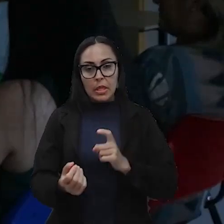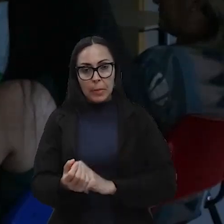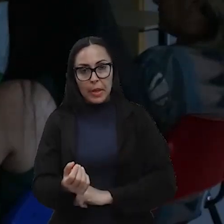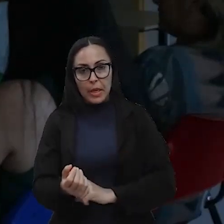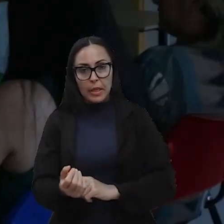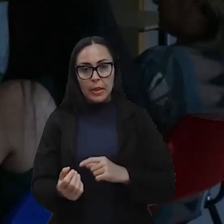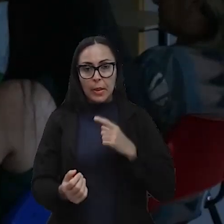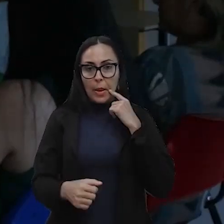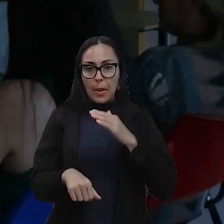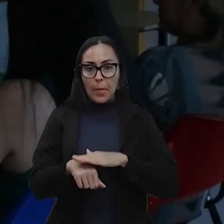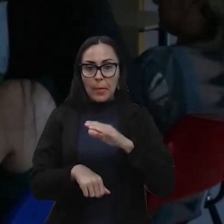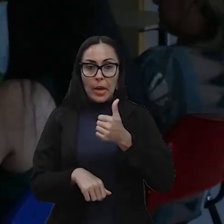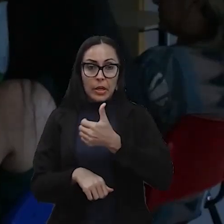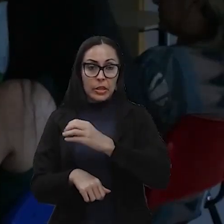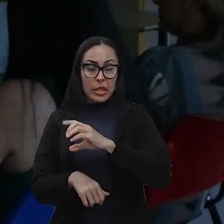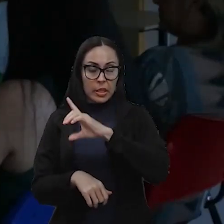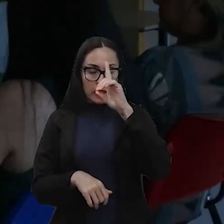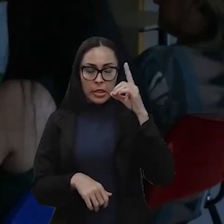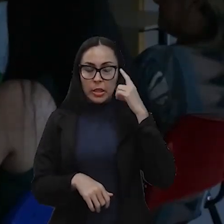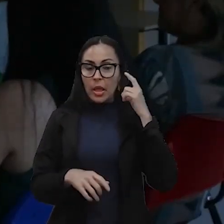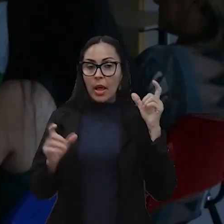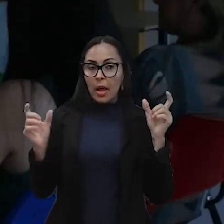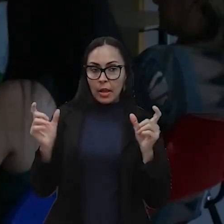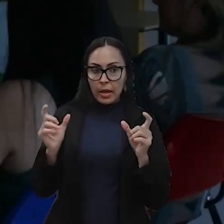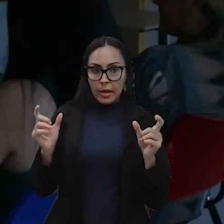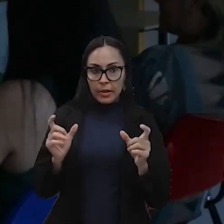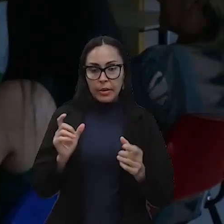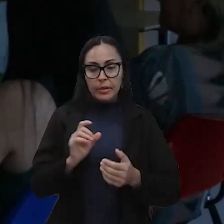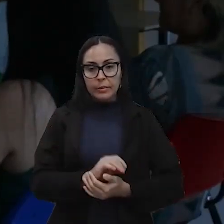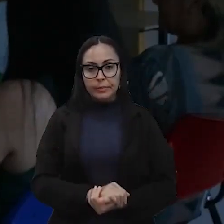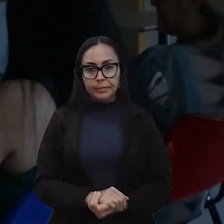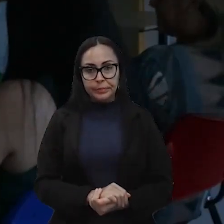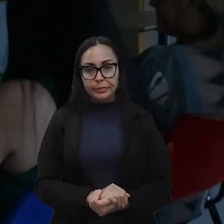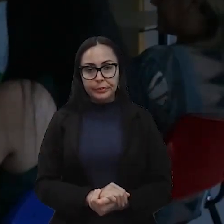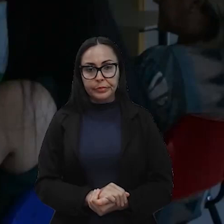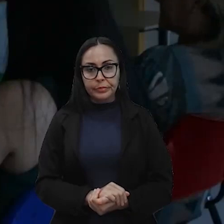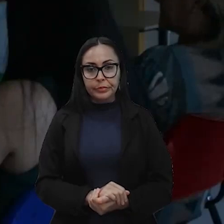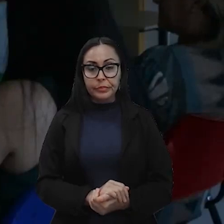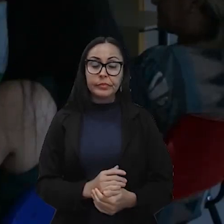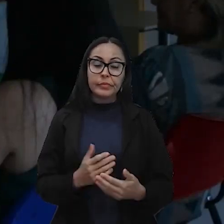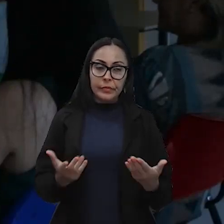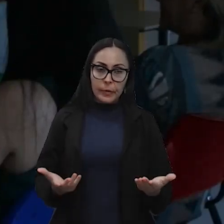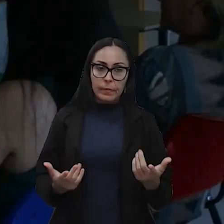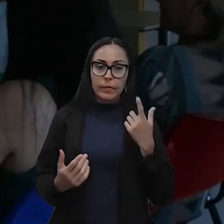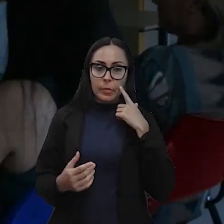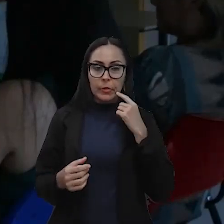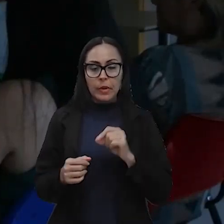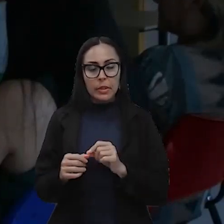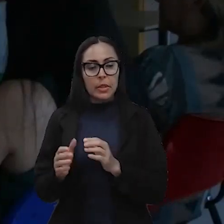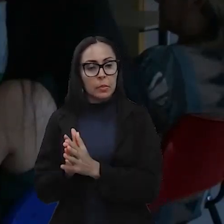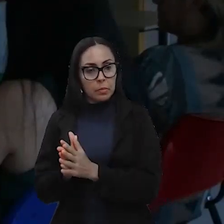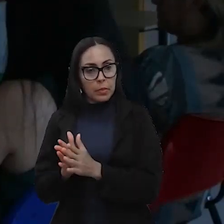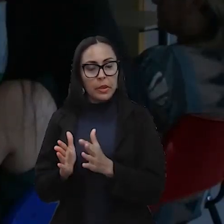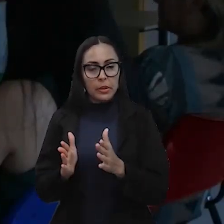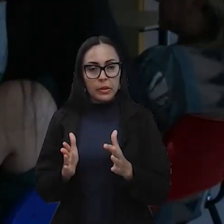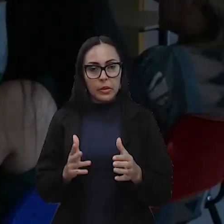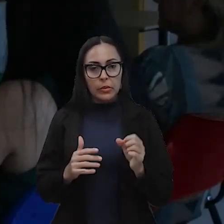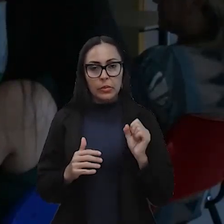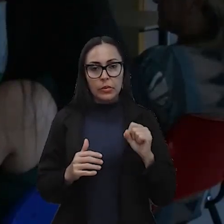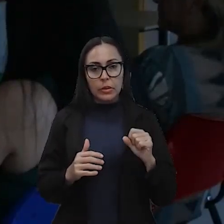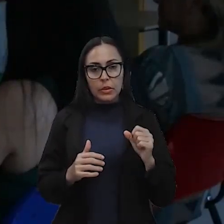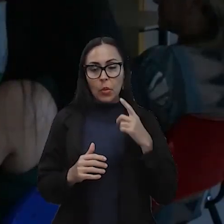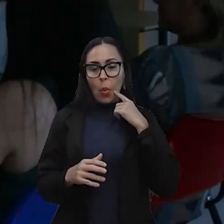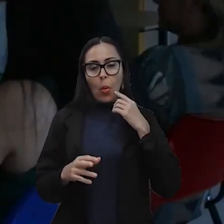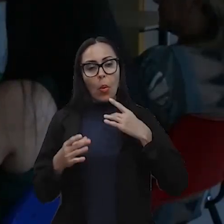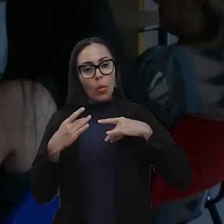sinal de alerta. Se está sangrando mais de 10 dias, vamos fazer, nesse período aí, nessa idade, vamos fazer um rastreio hormonal para